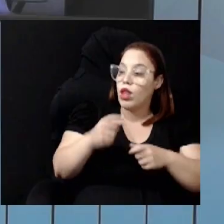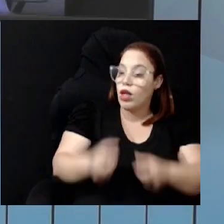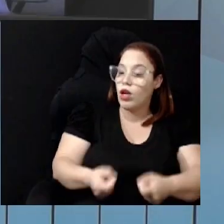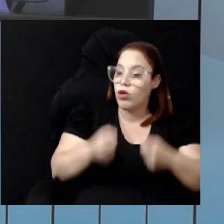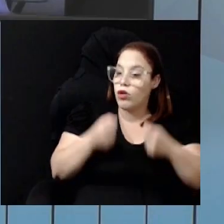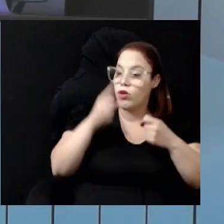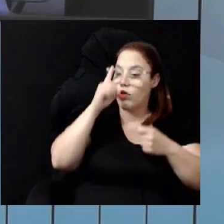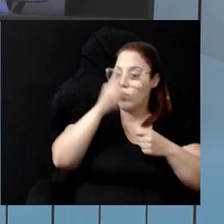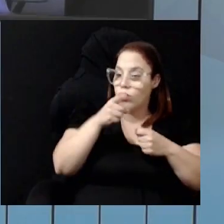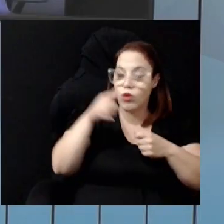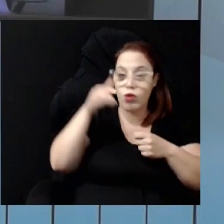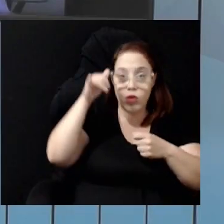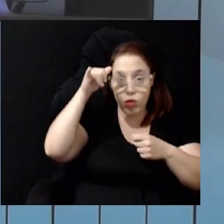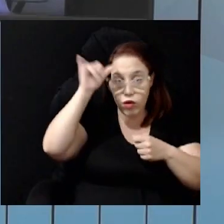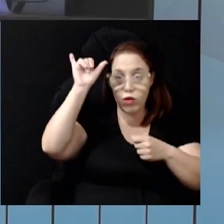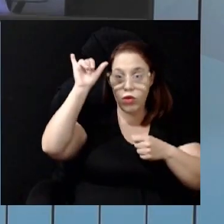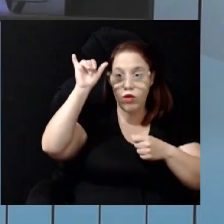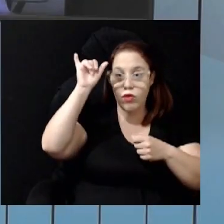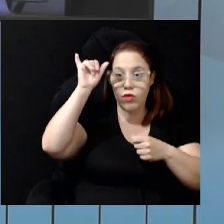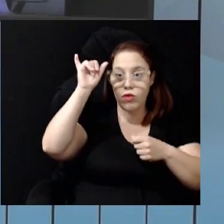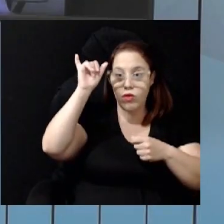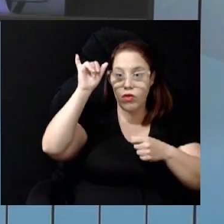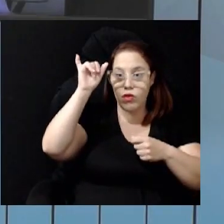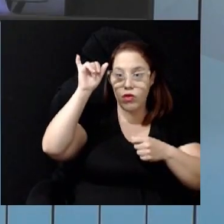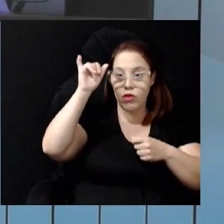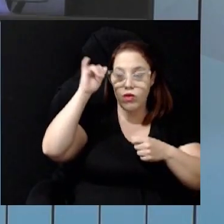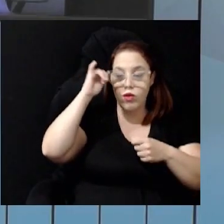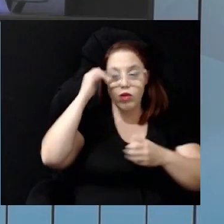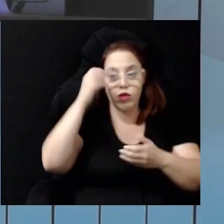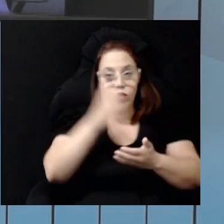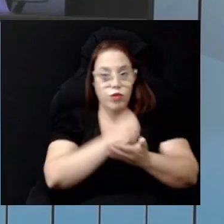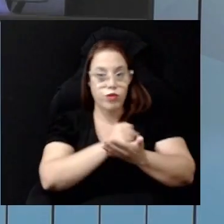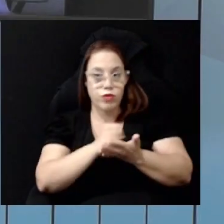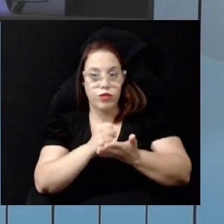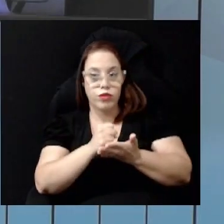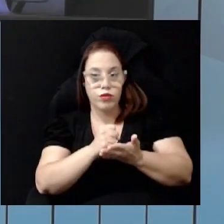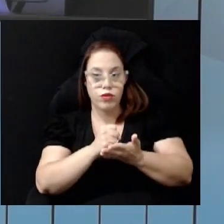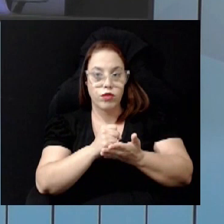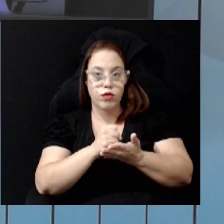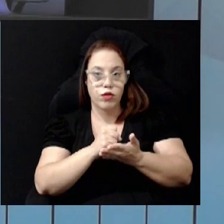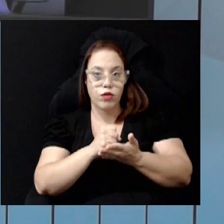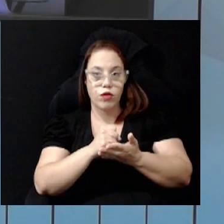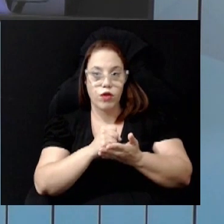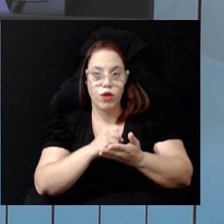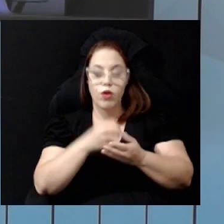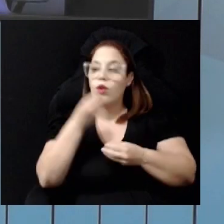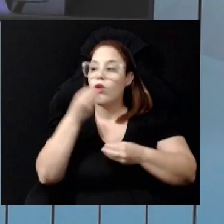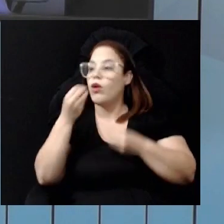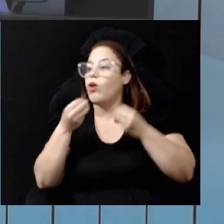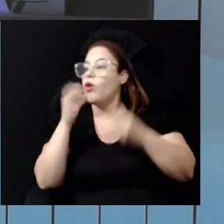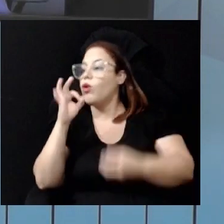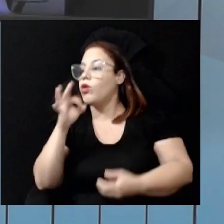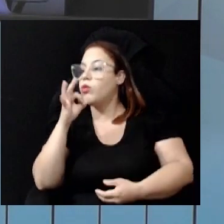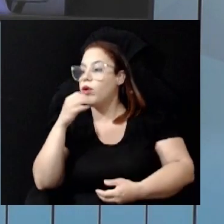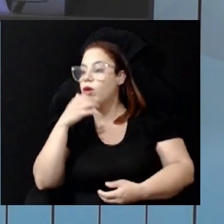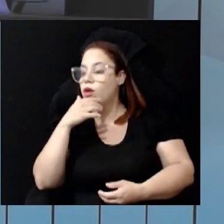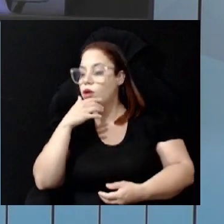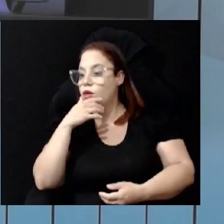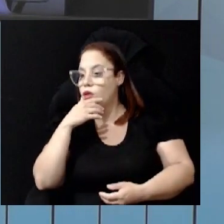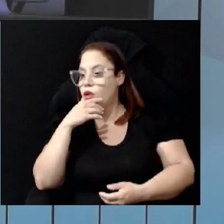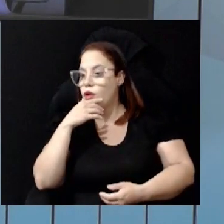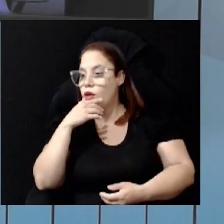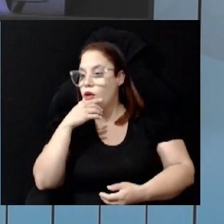desse câncer, do diagnóstico precoce? Ele ajuda a salvar vidas? Quantos